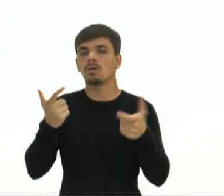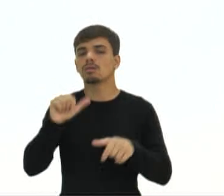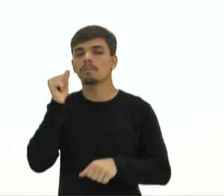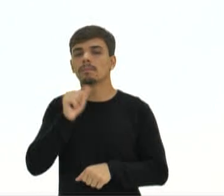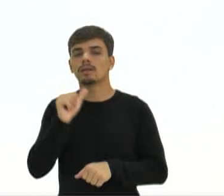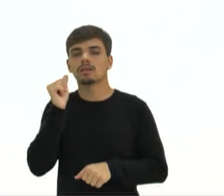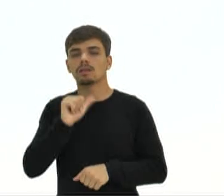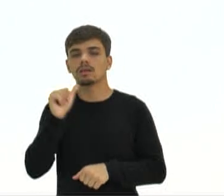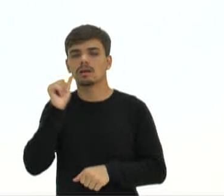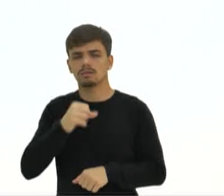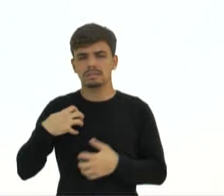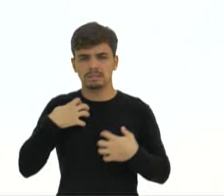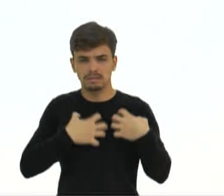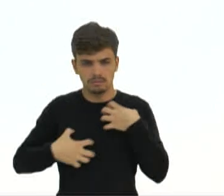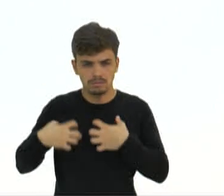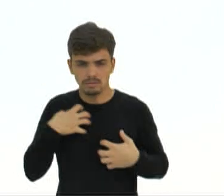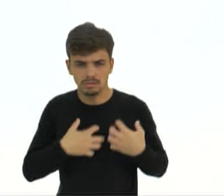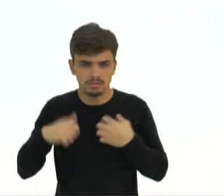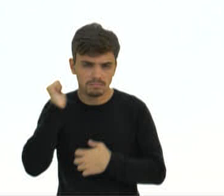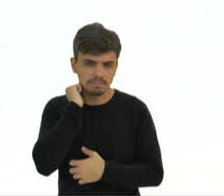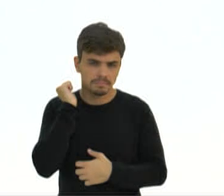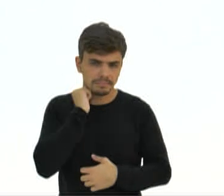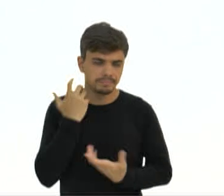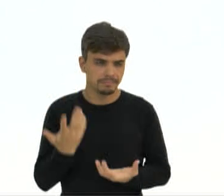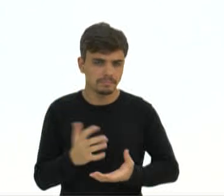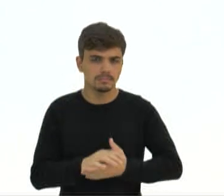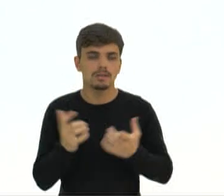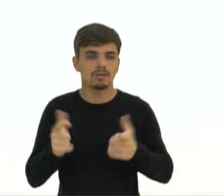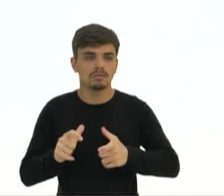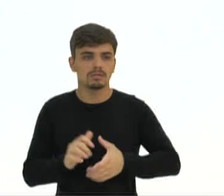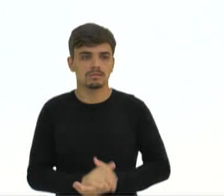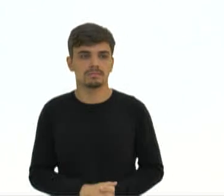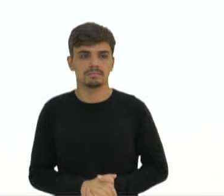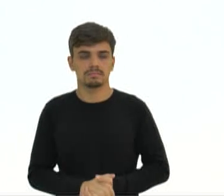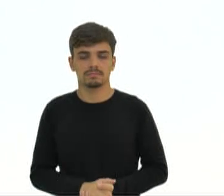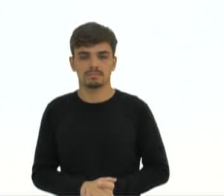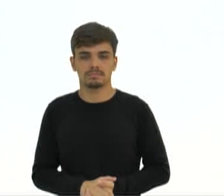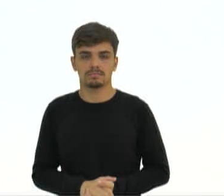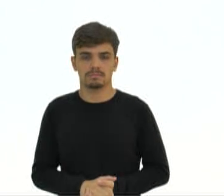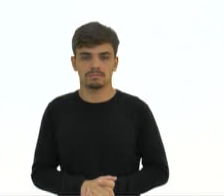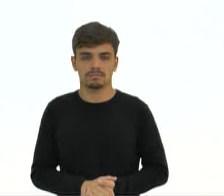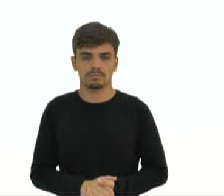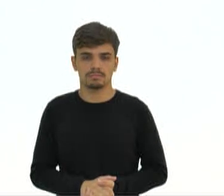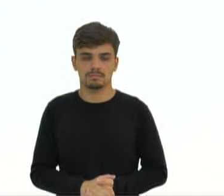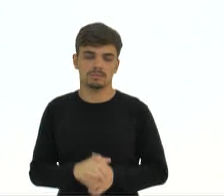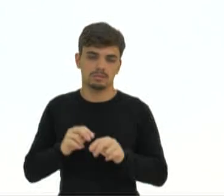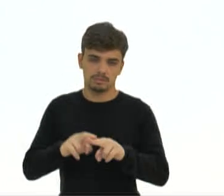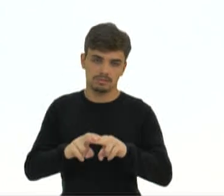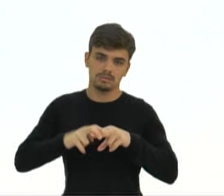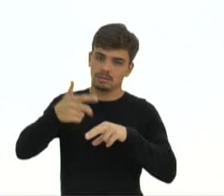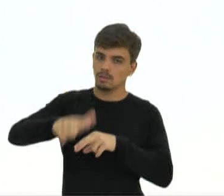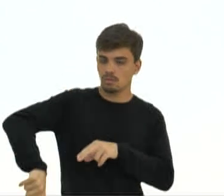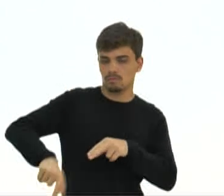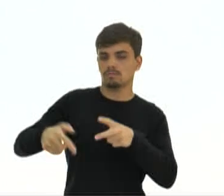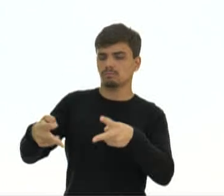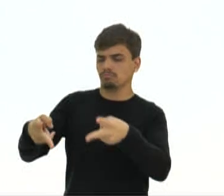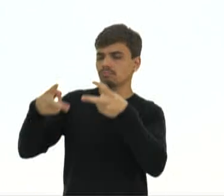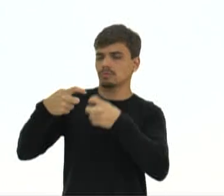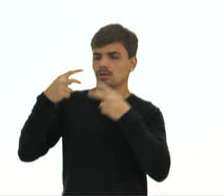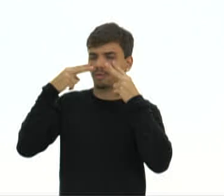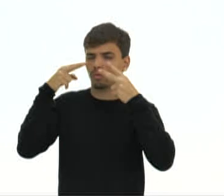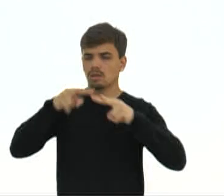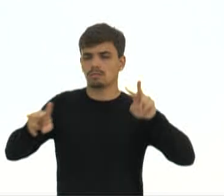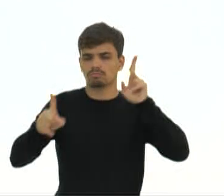menina está irritada, entediada? La C. Então, novamente, pelo olhar ali, pela expressão facial dela, a